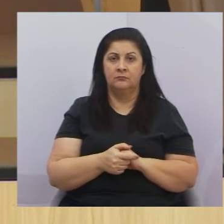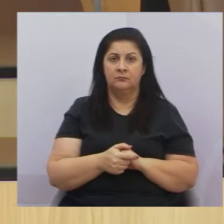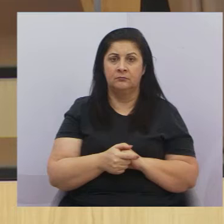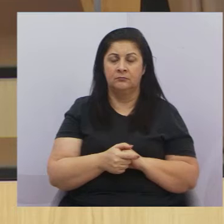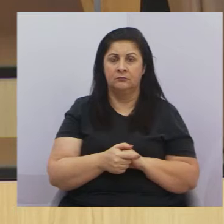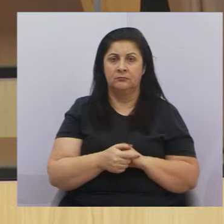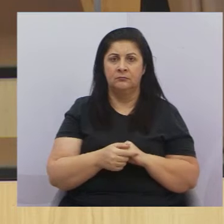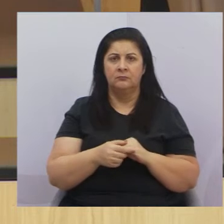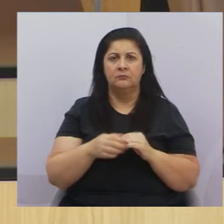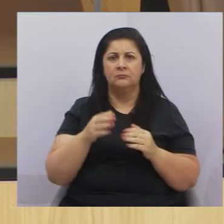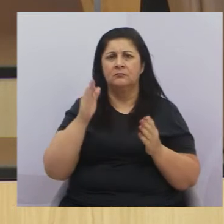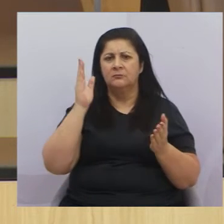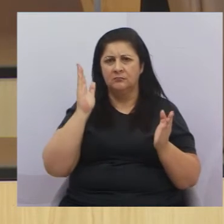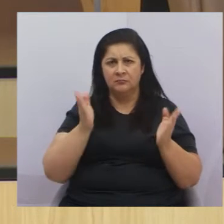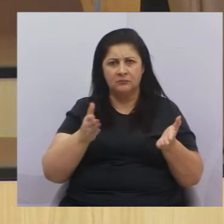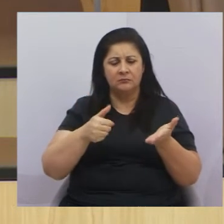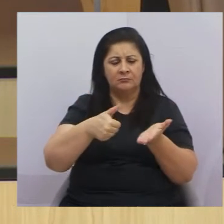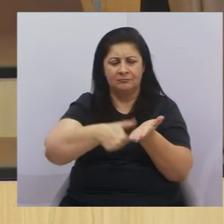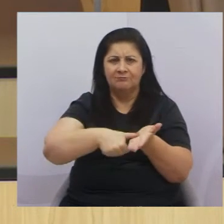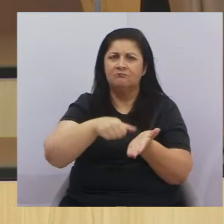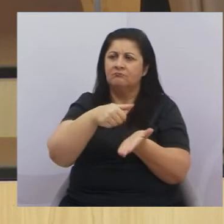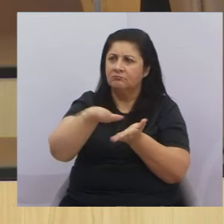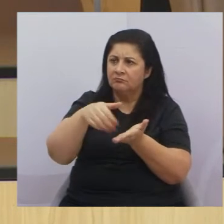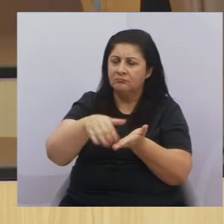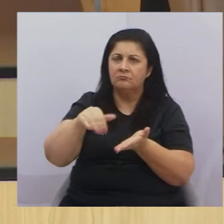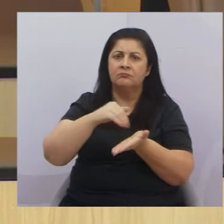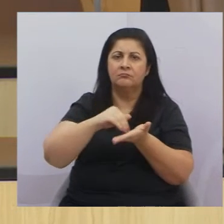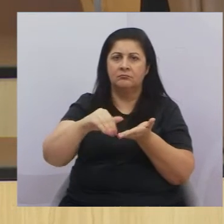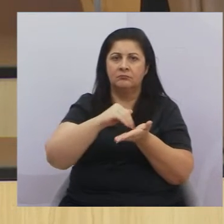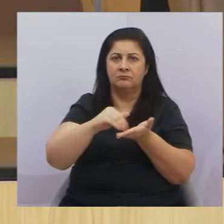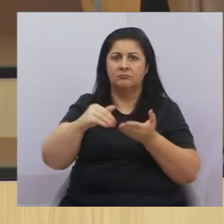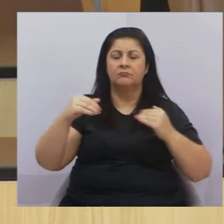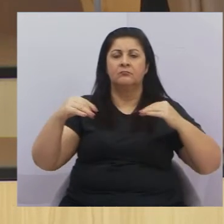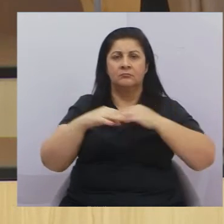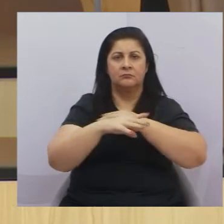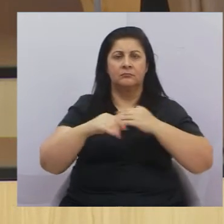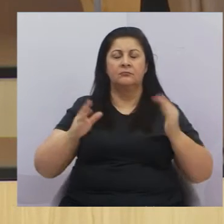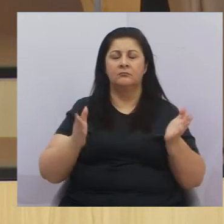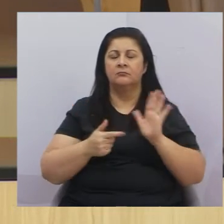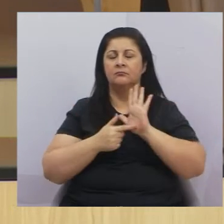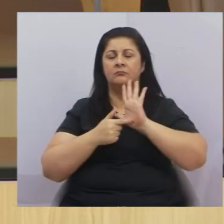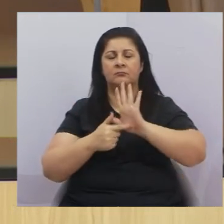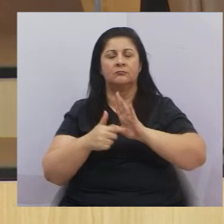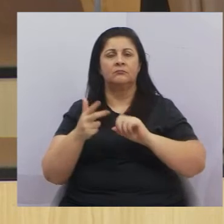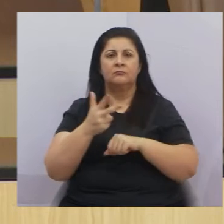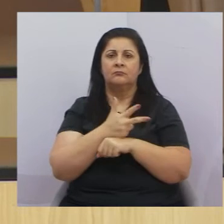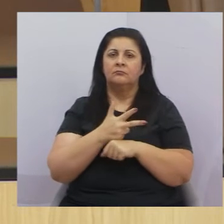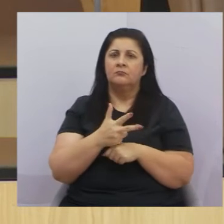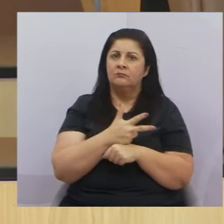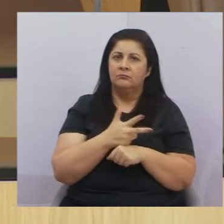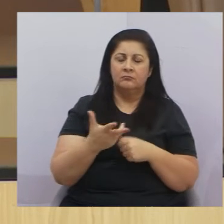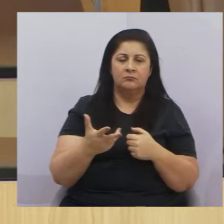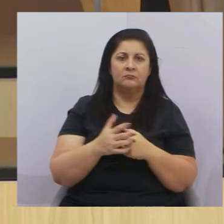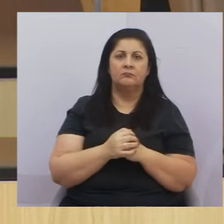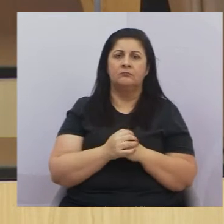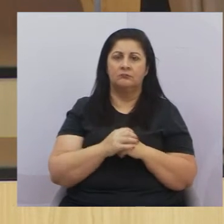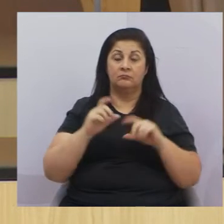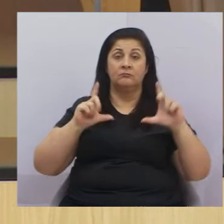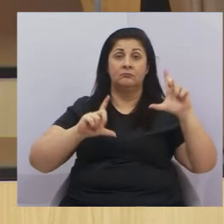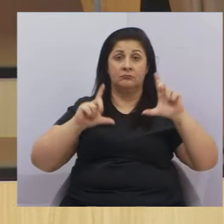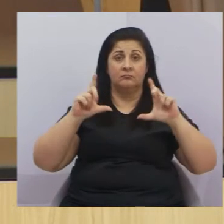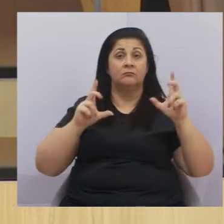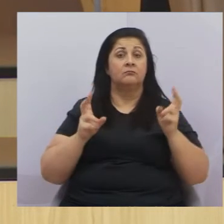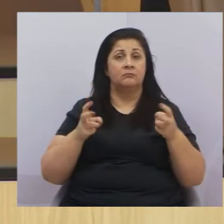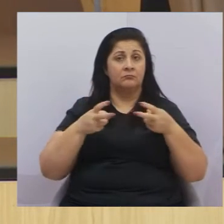além dos ofícios dirigidos à Secretaria de Mobilidade Urbana, este vereador já mostrou vídeos na TV Câmara,